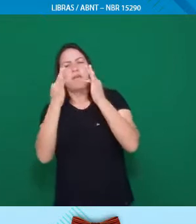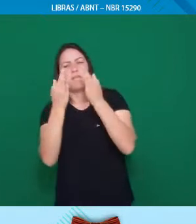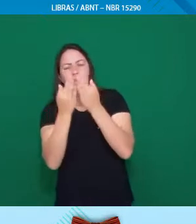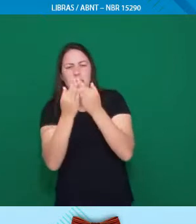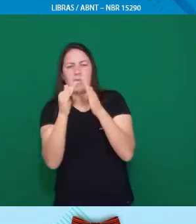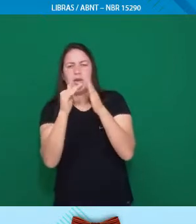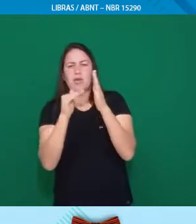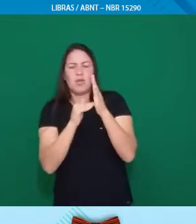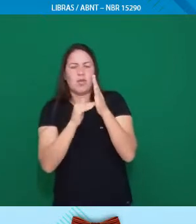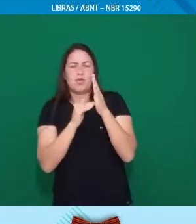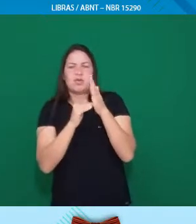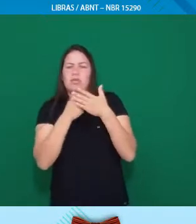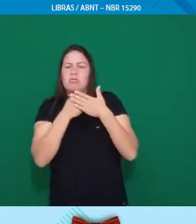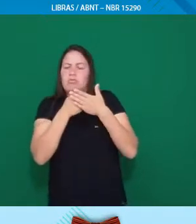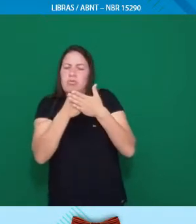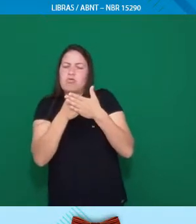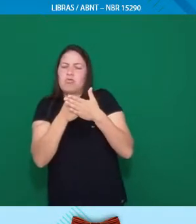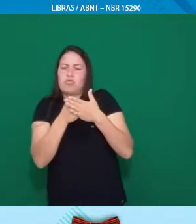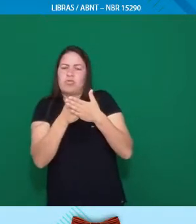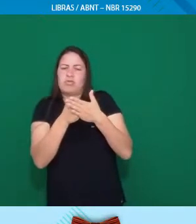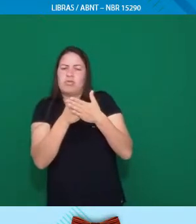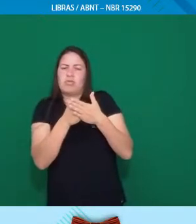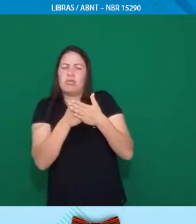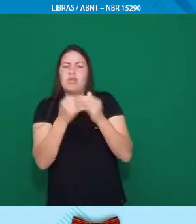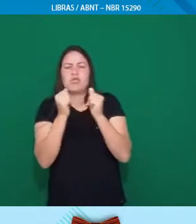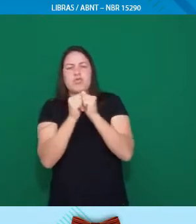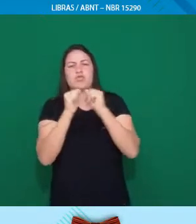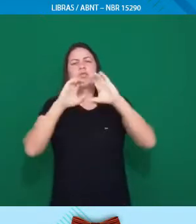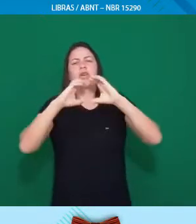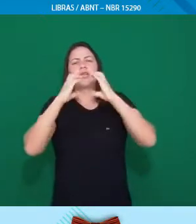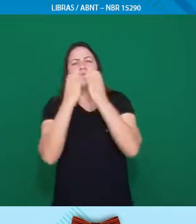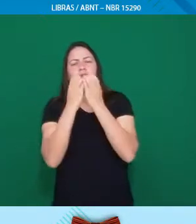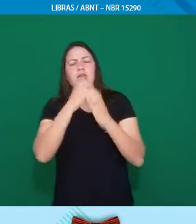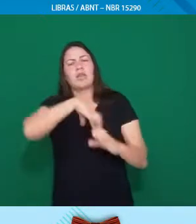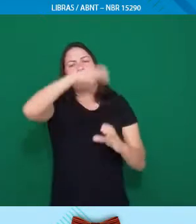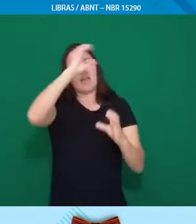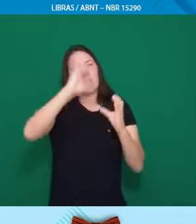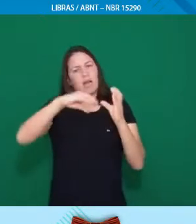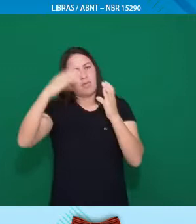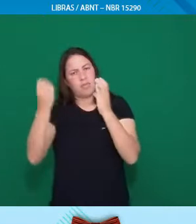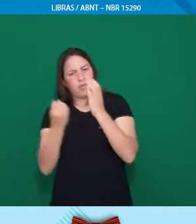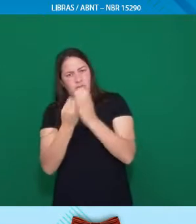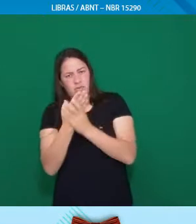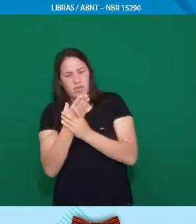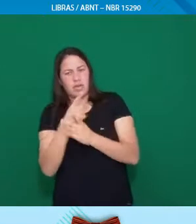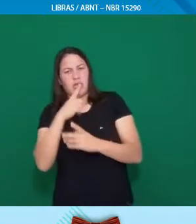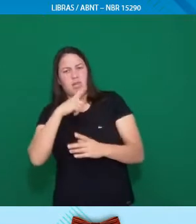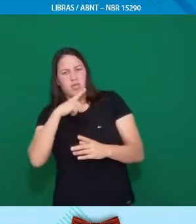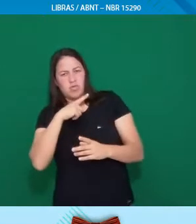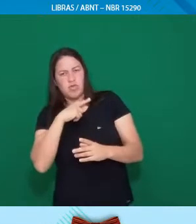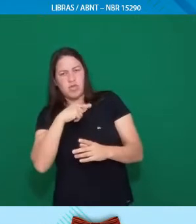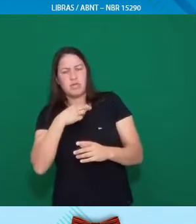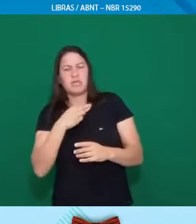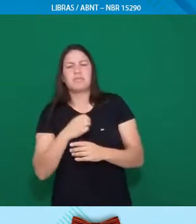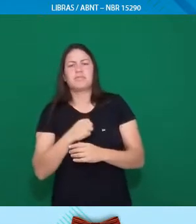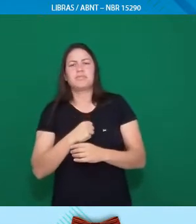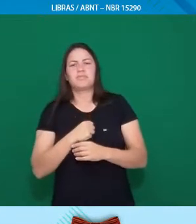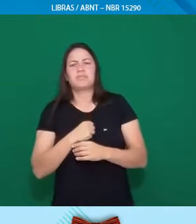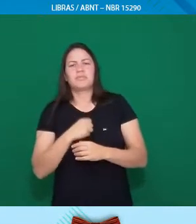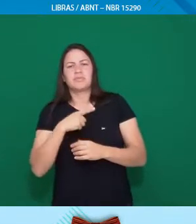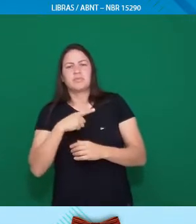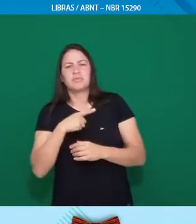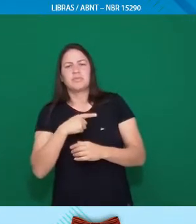tua família aí para todos que aí sempre se dedicam em prova da Comunidade São Paulo vence então era isso que eu tinha a Marli